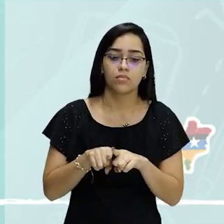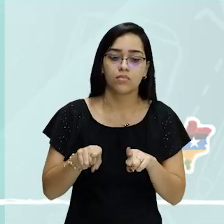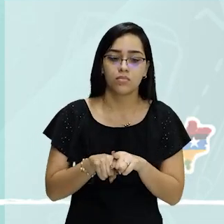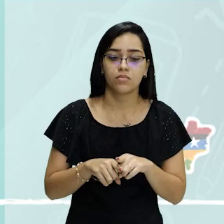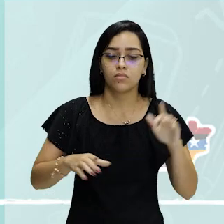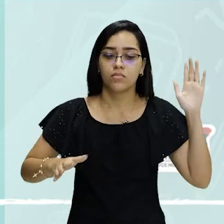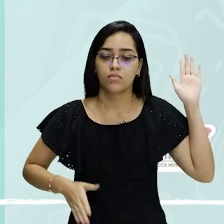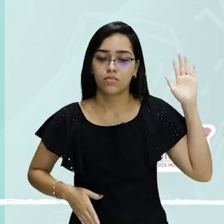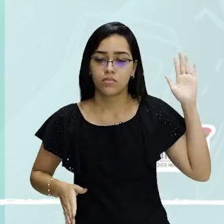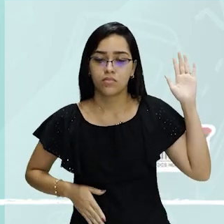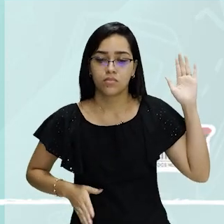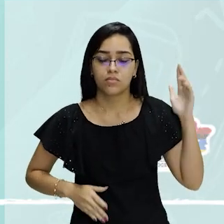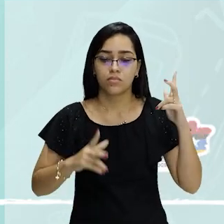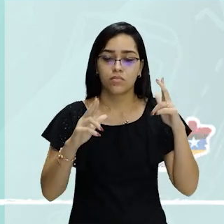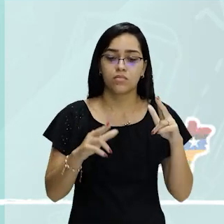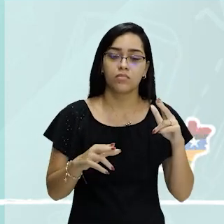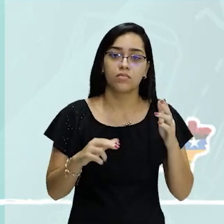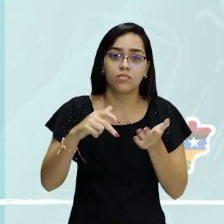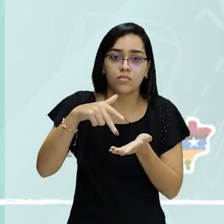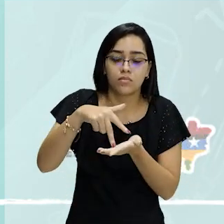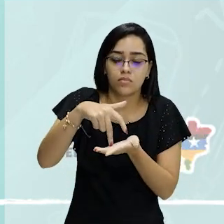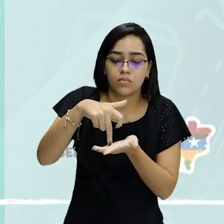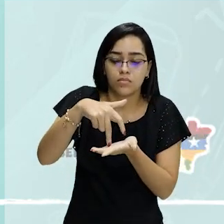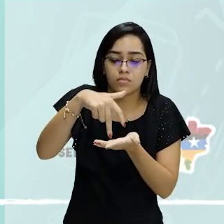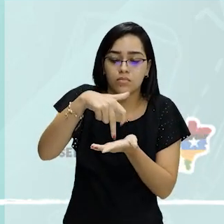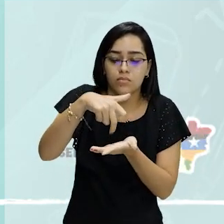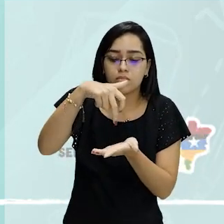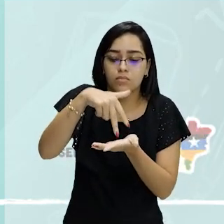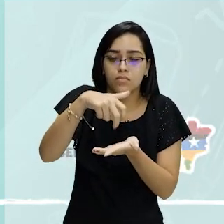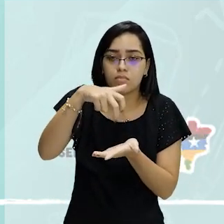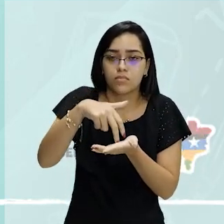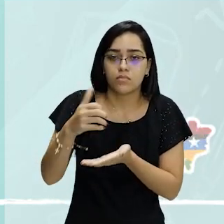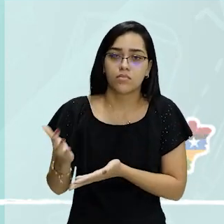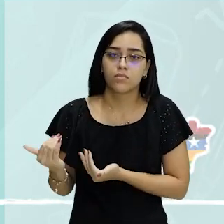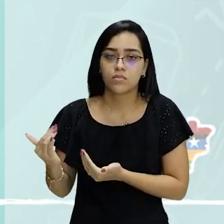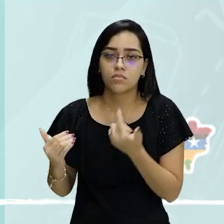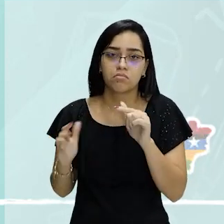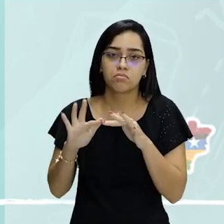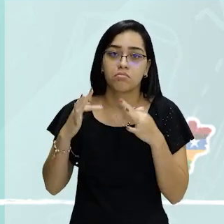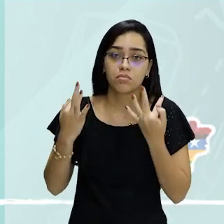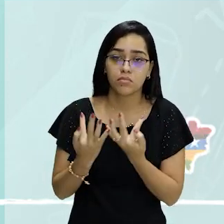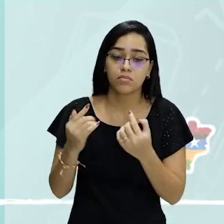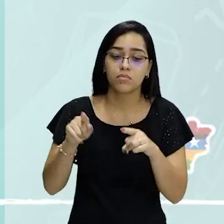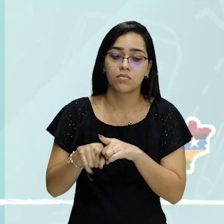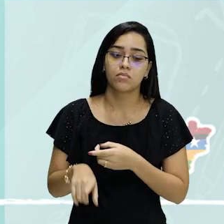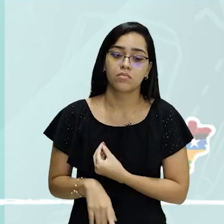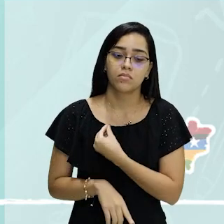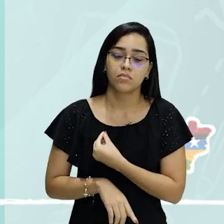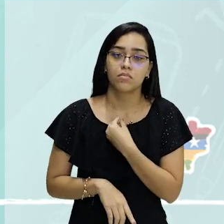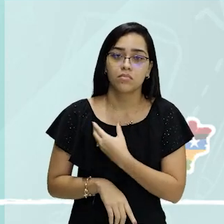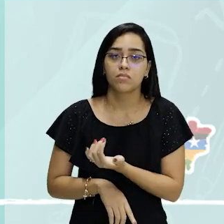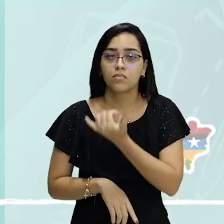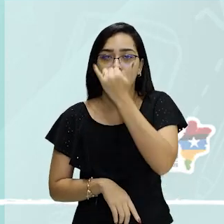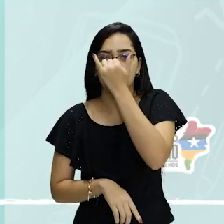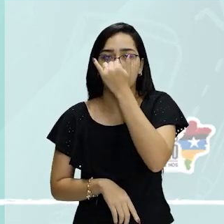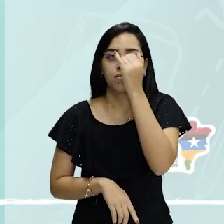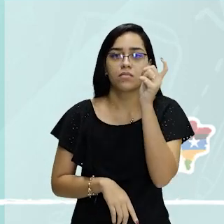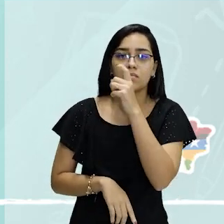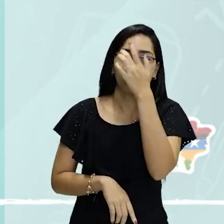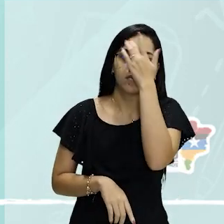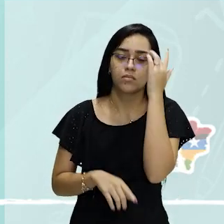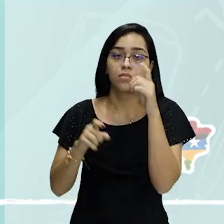malandragem como um fator natural, como o Saci Pererê, que é jovem, sem vínculos familiares, que vive enganando as pessoas do